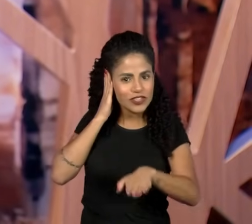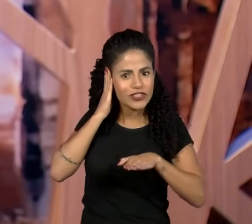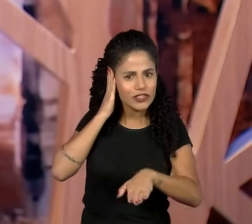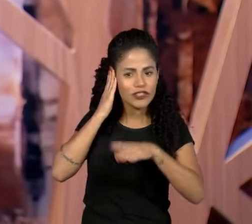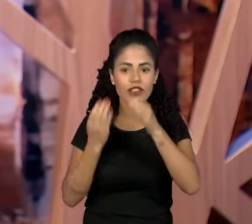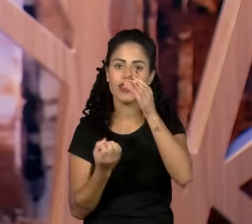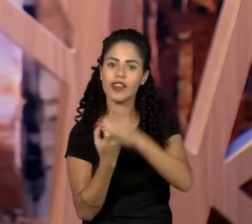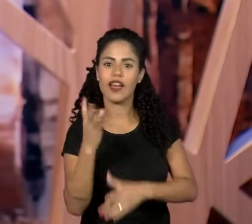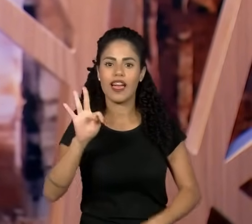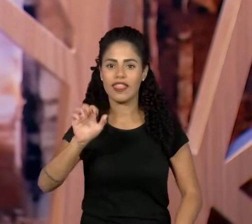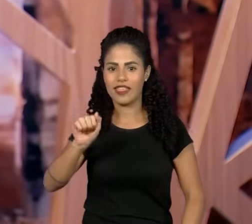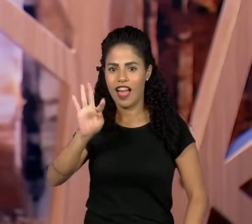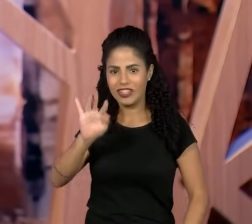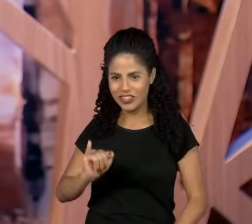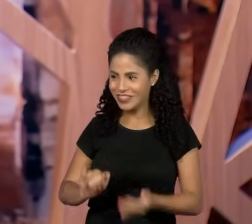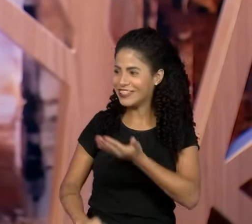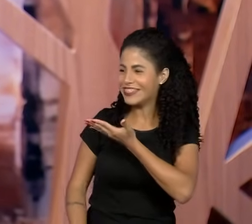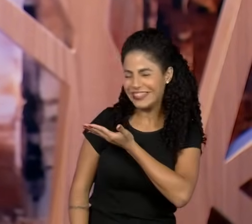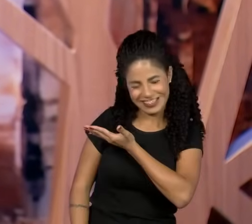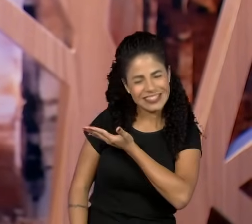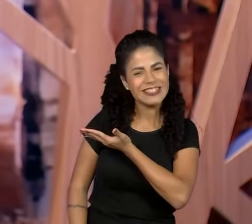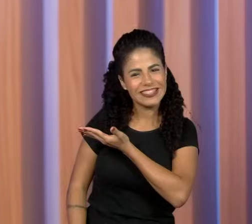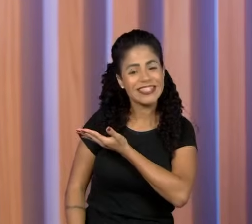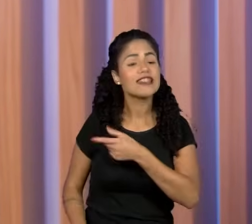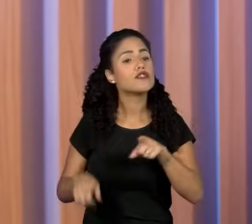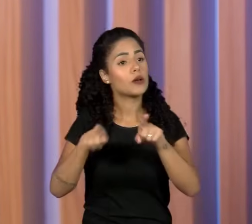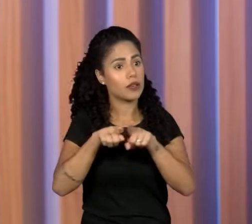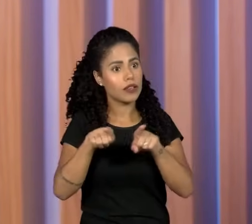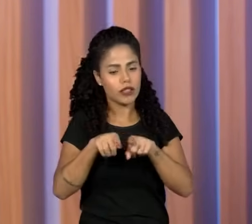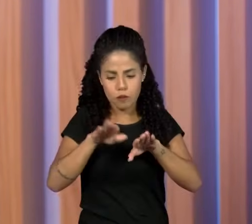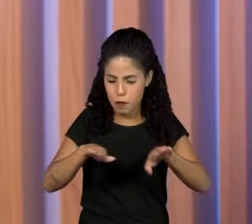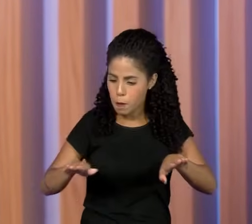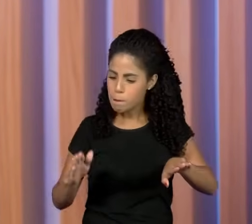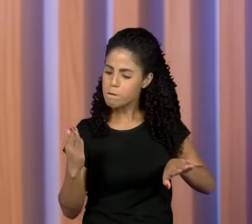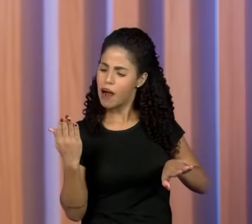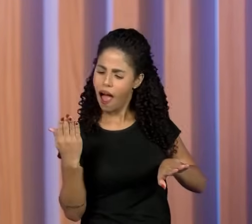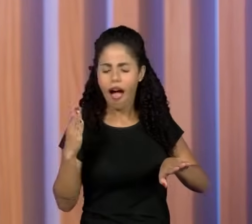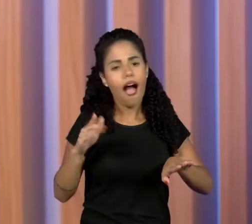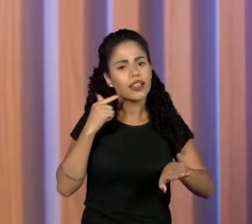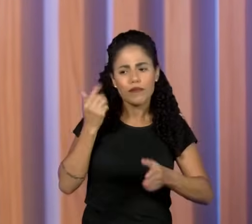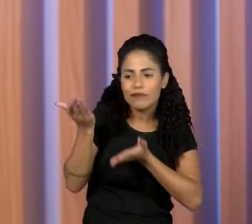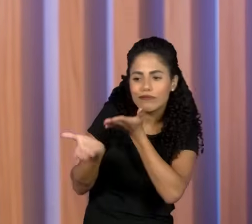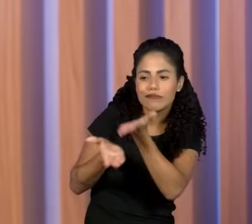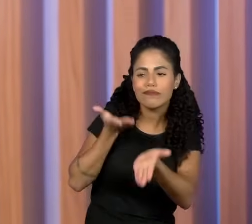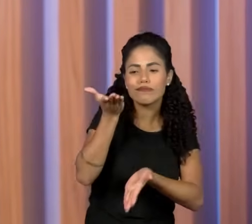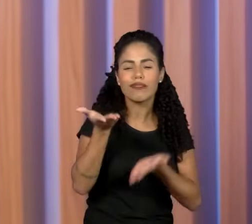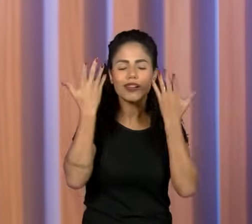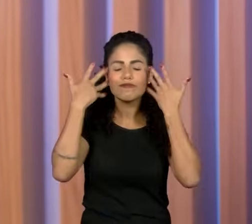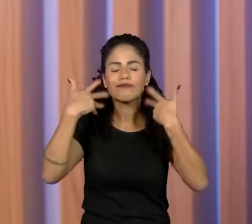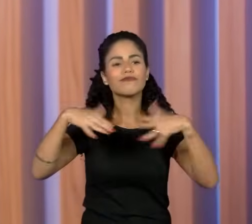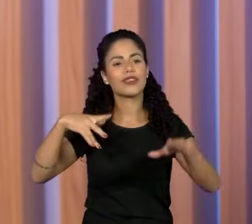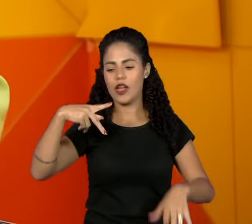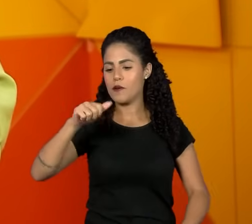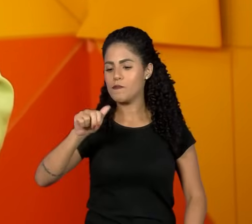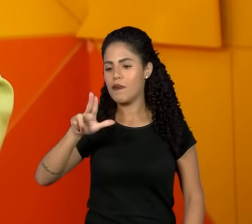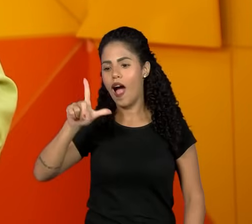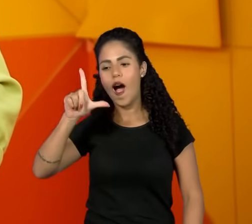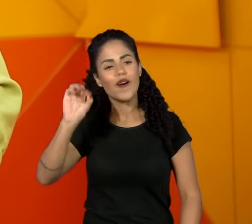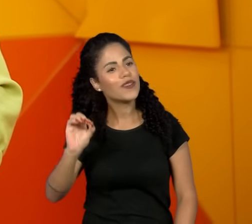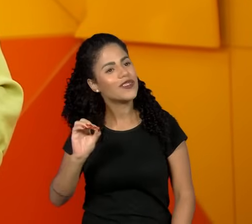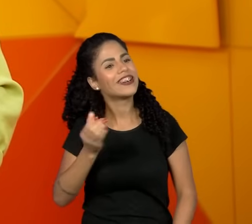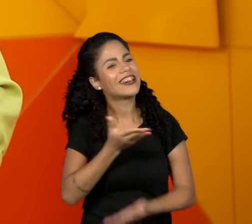conteúdo Tati Lisbon, Papisa, e o tarólogo, mago e terapeuta natural Paulo Silva. Boa